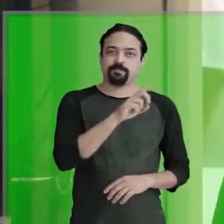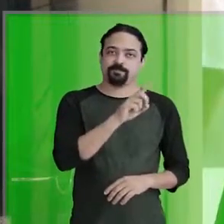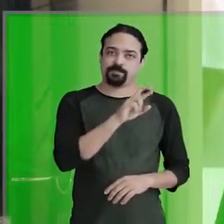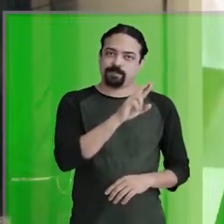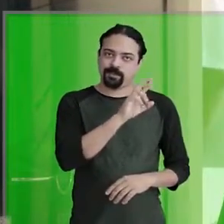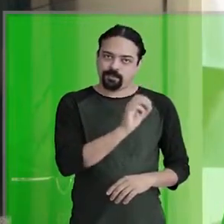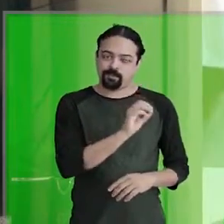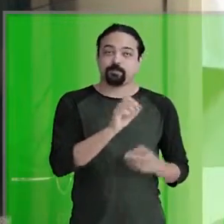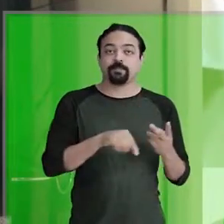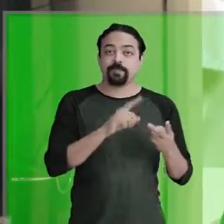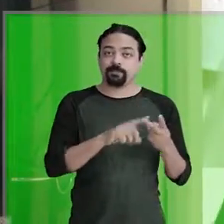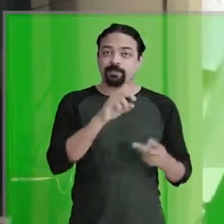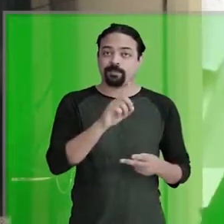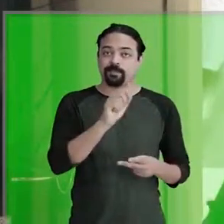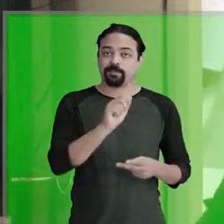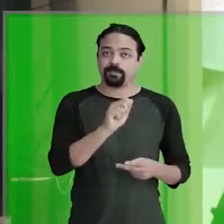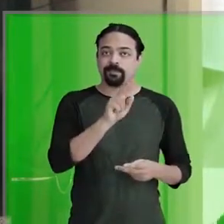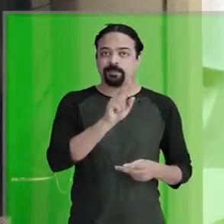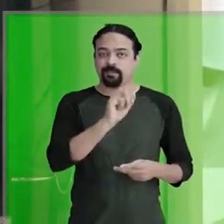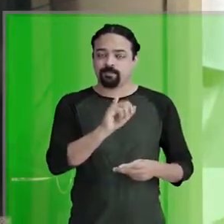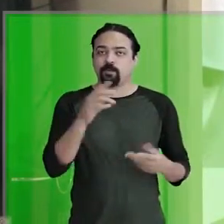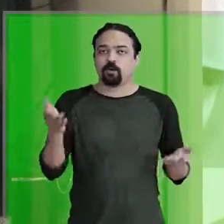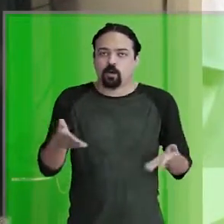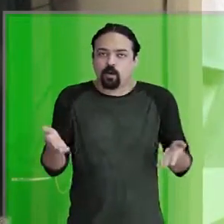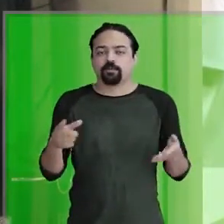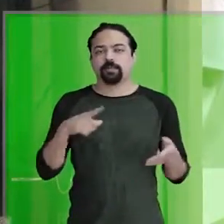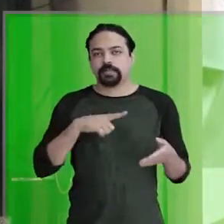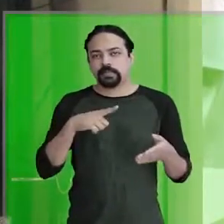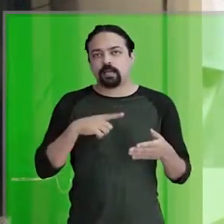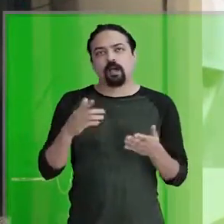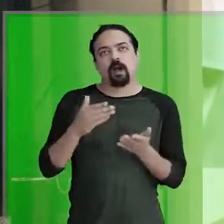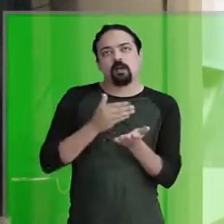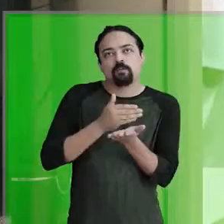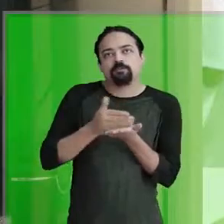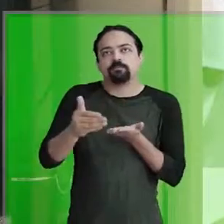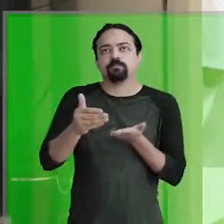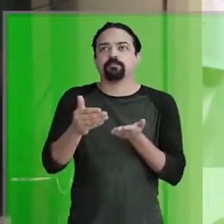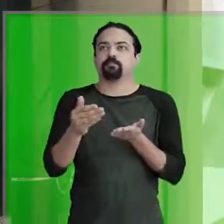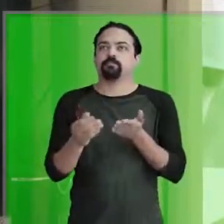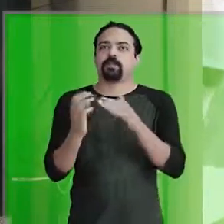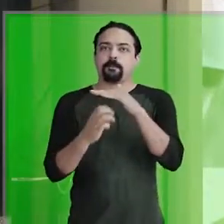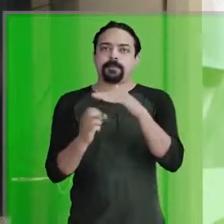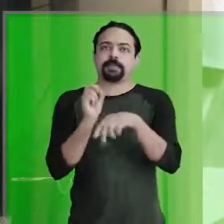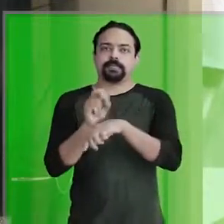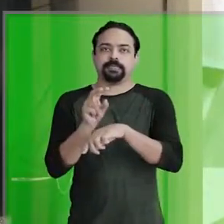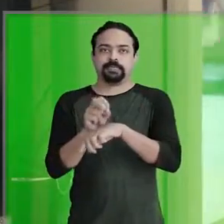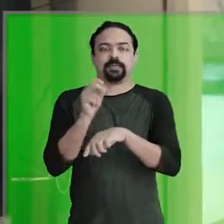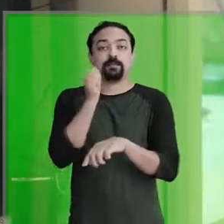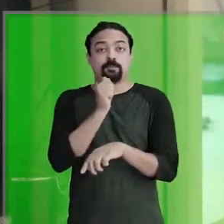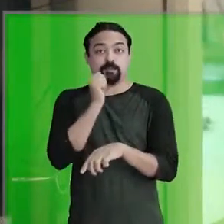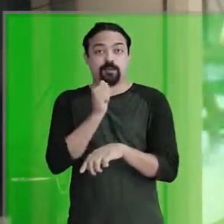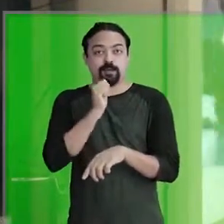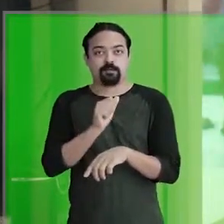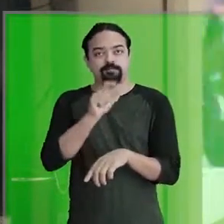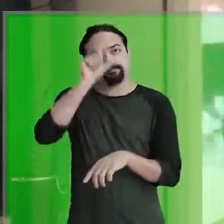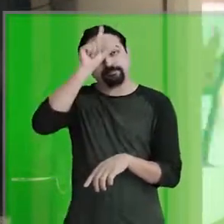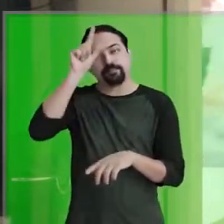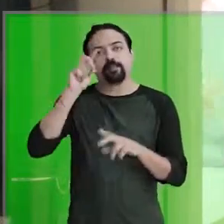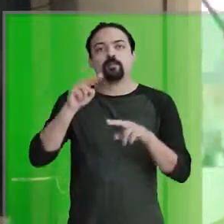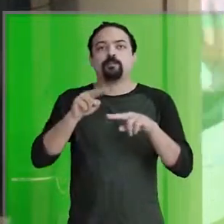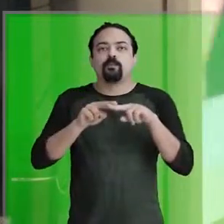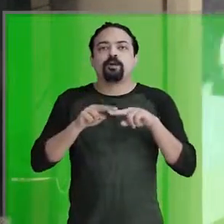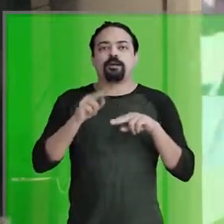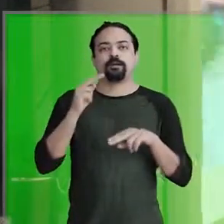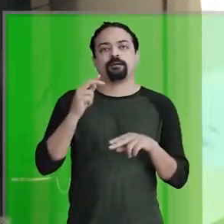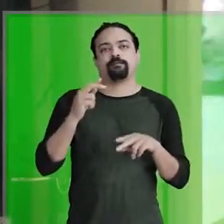momento, nós estamos tendo algumas iniciativas de empreendedorismo feminino. Assim, é um desafio, porque a gente sabe, né, que